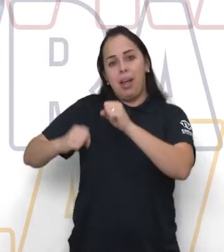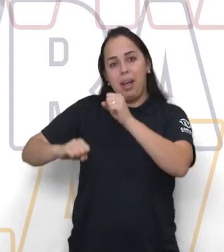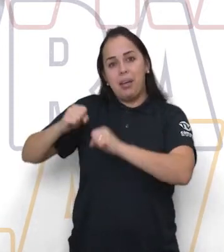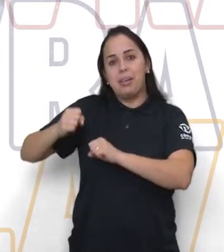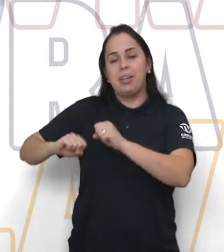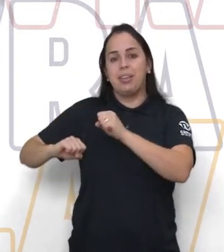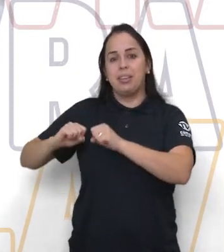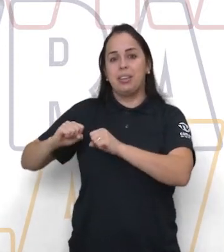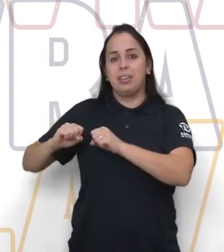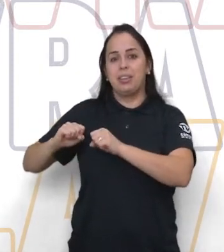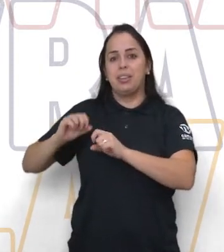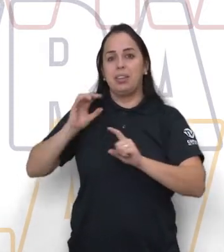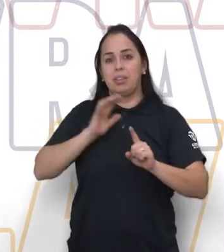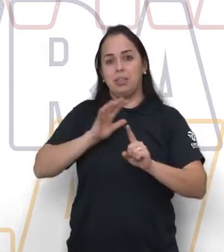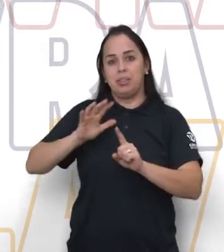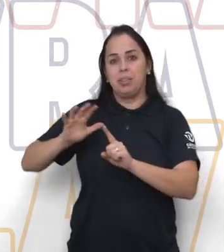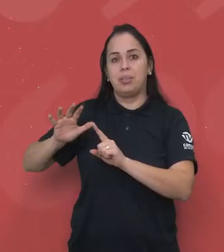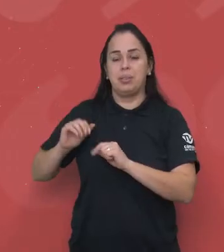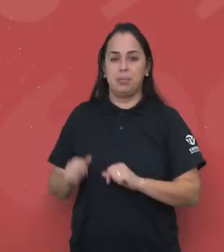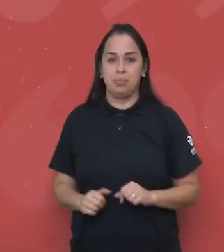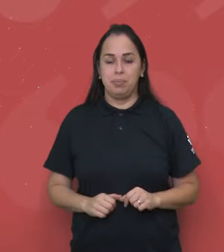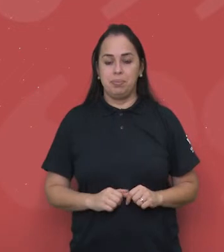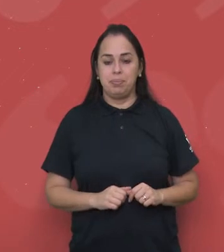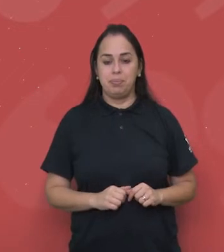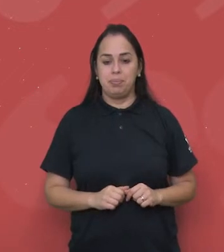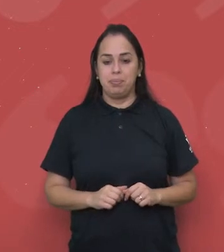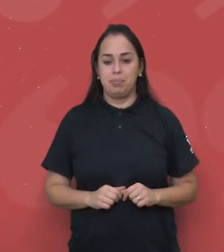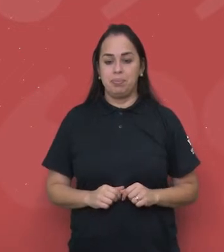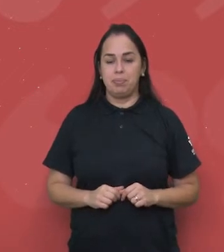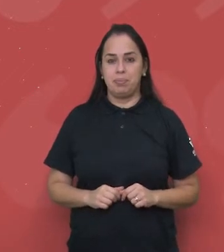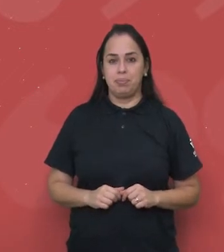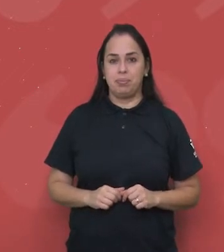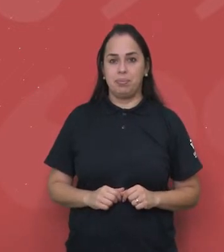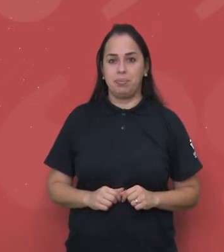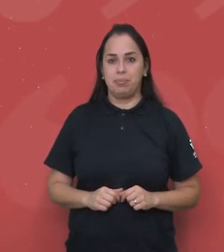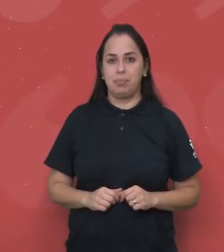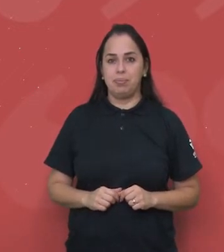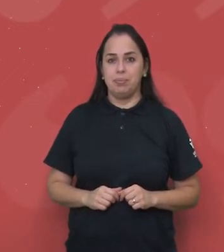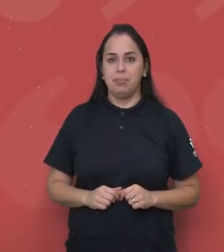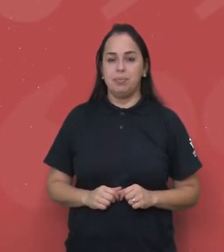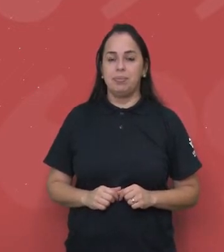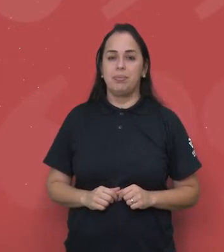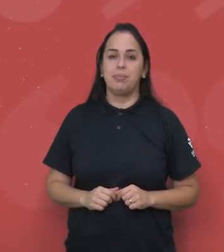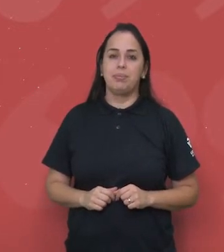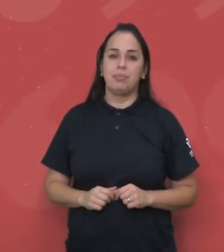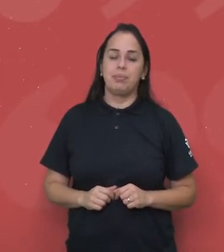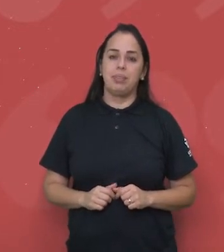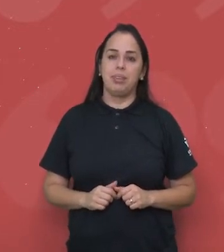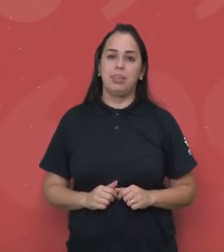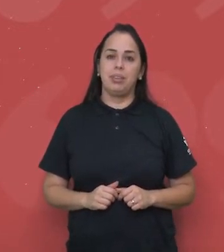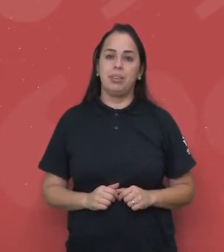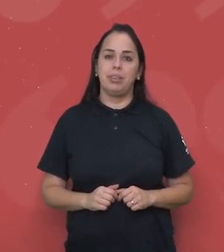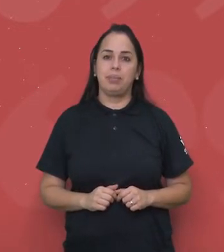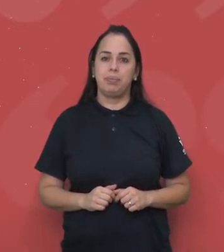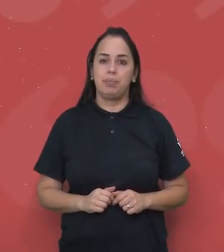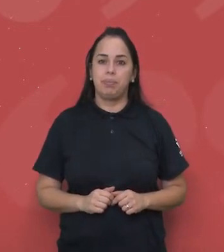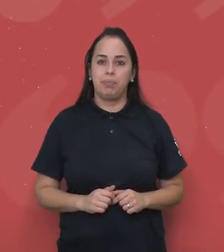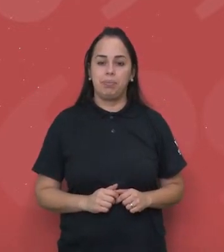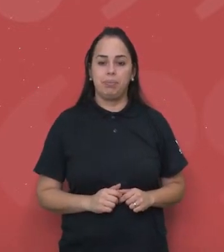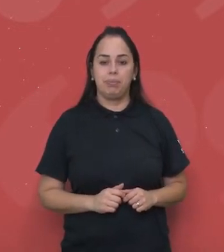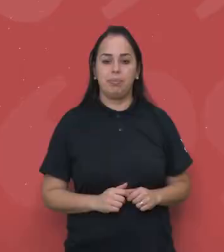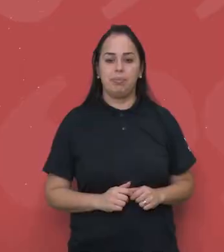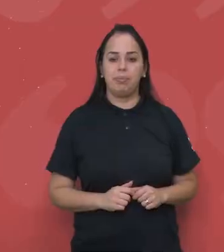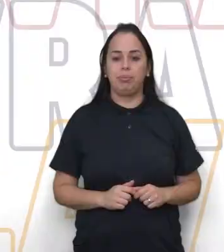4.0 ela vem para gerar esse Impacto Quais são os benefícios da indústria 4.0 nos